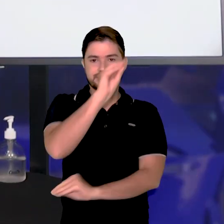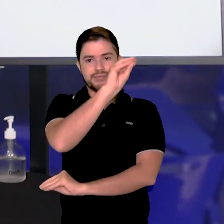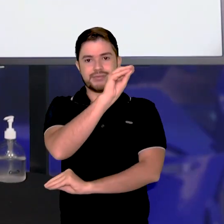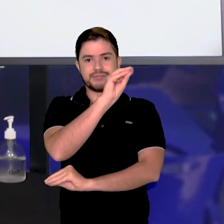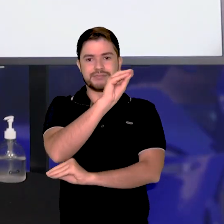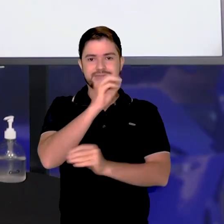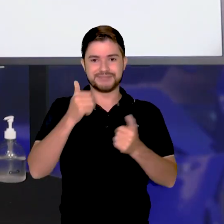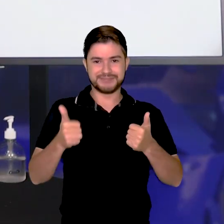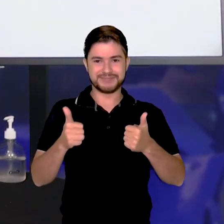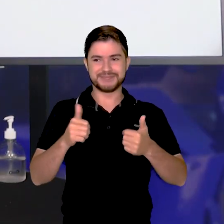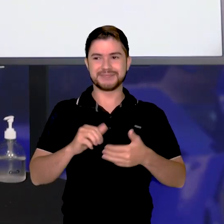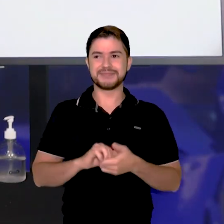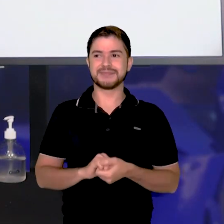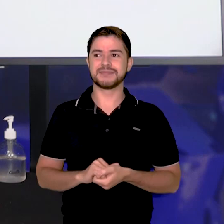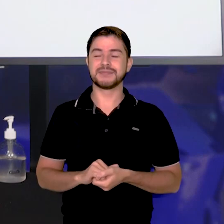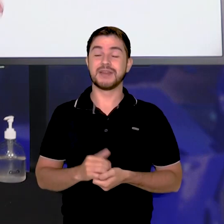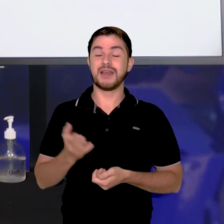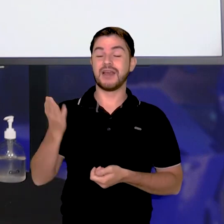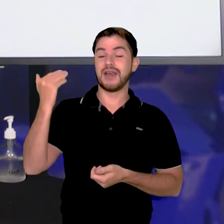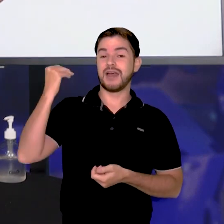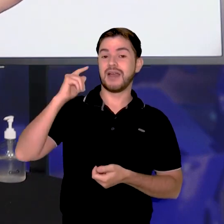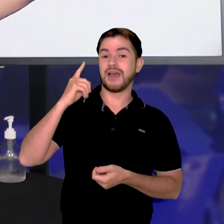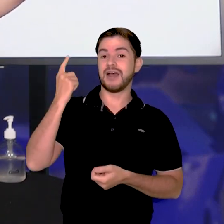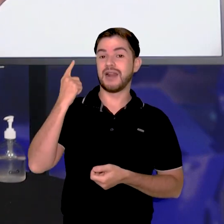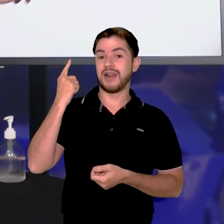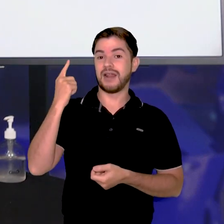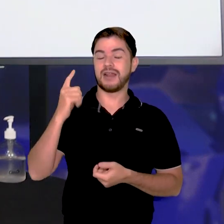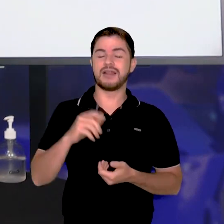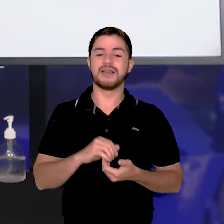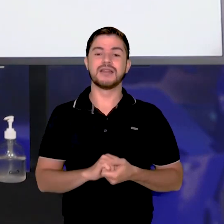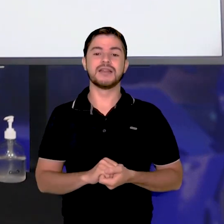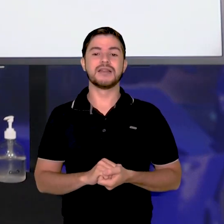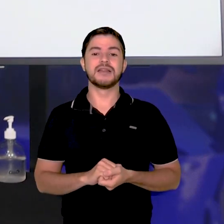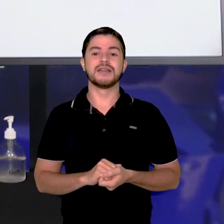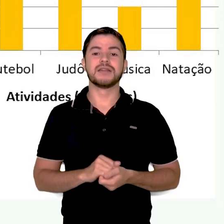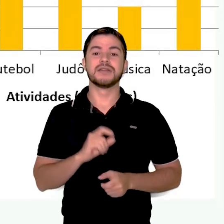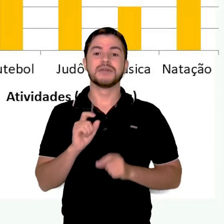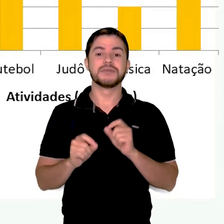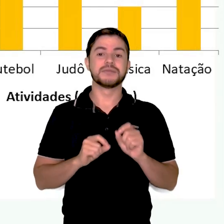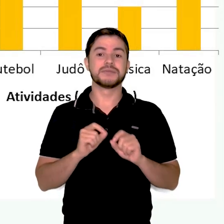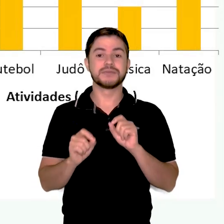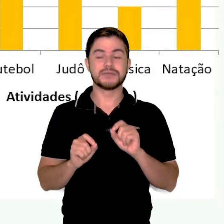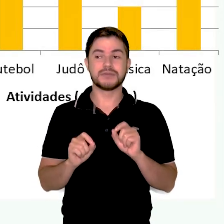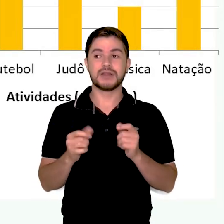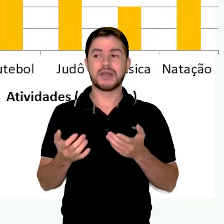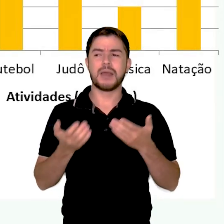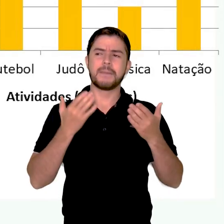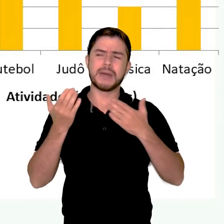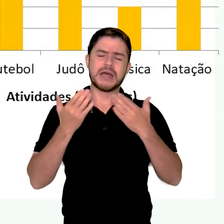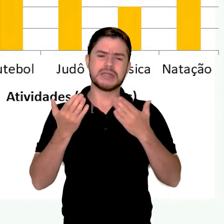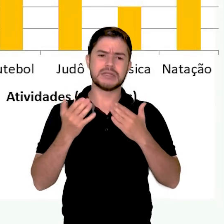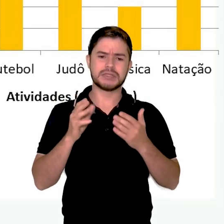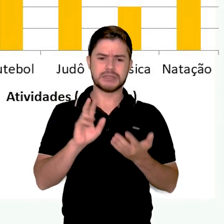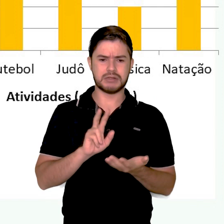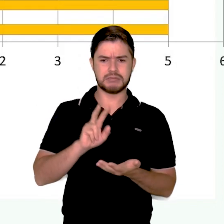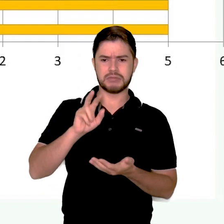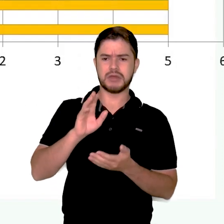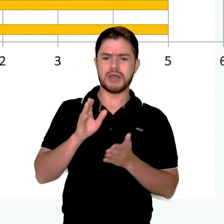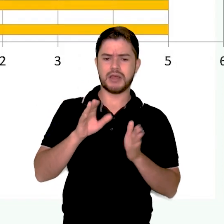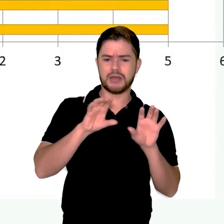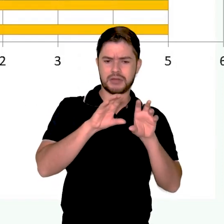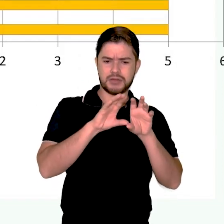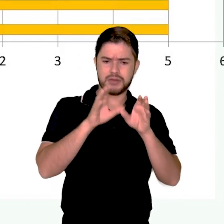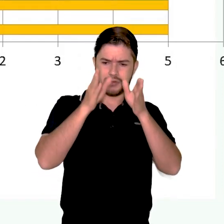no nosso gráfico, ó. Como a gente, voltando lá, ó, a gente percebe que nosso gráfico é como se ele estivesse em pé, não é? E aqui é como se a